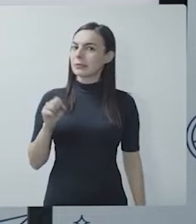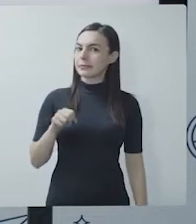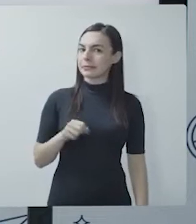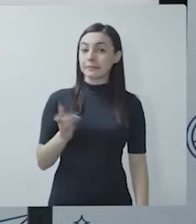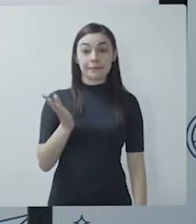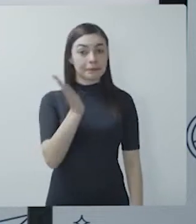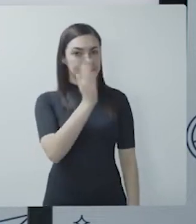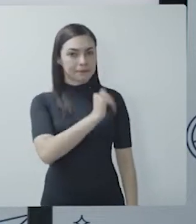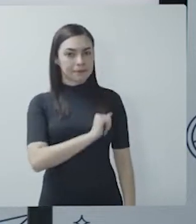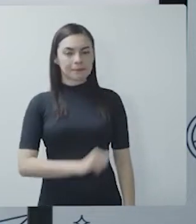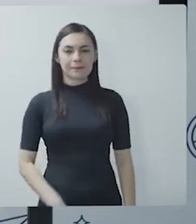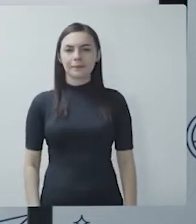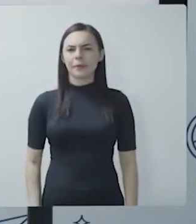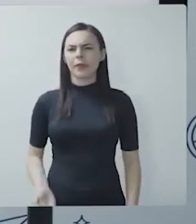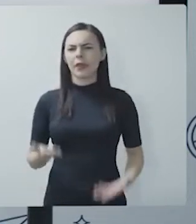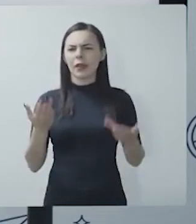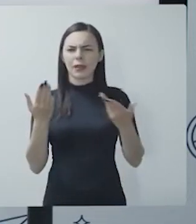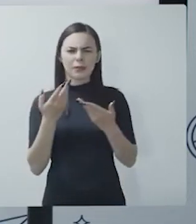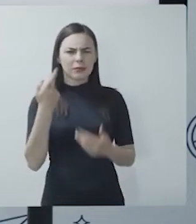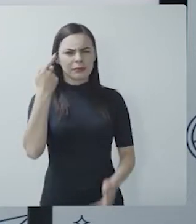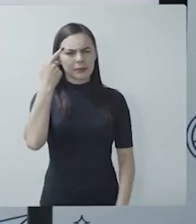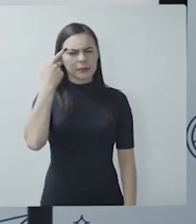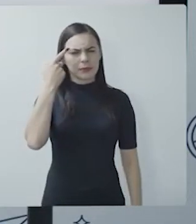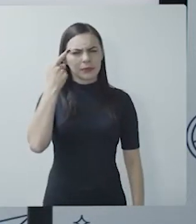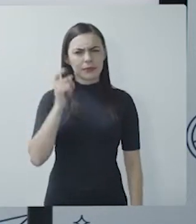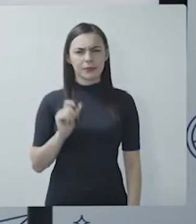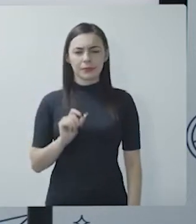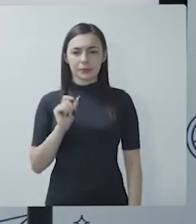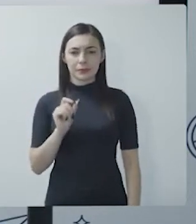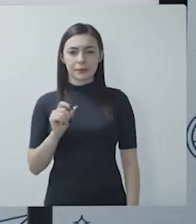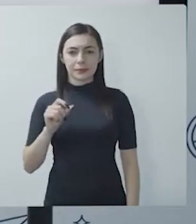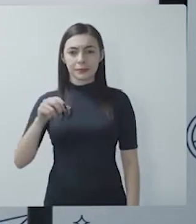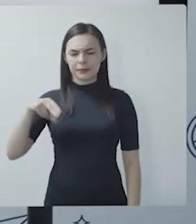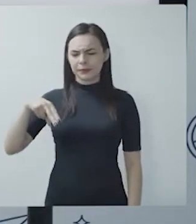lá. Vamos pensar aqui.